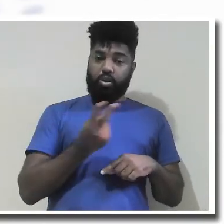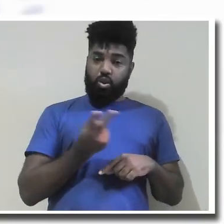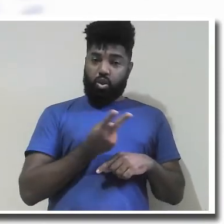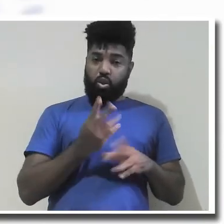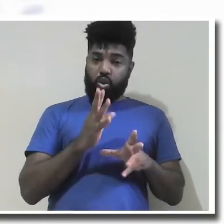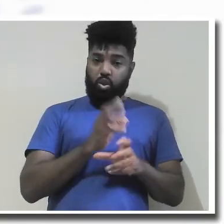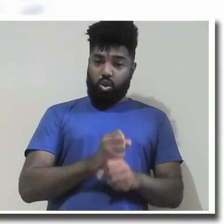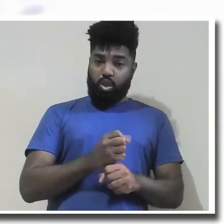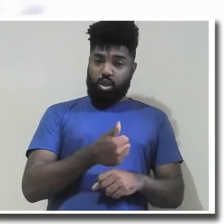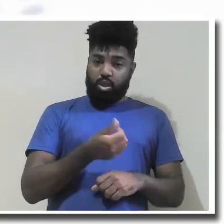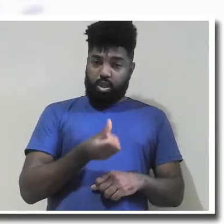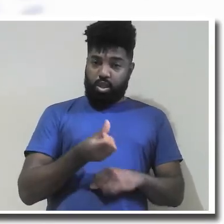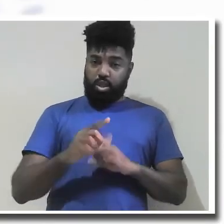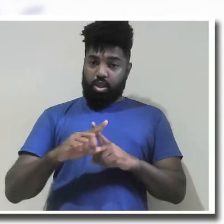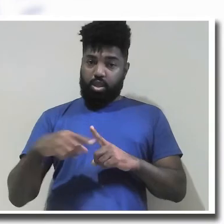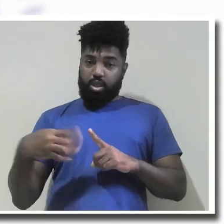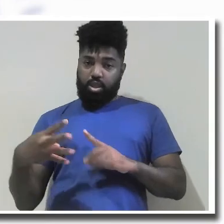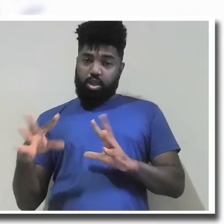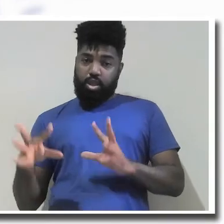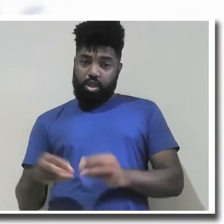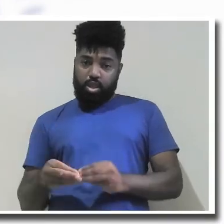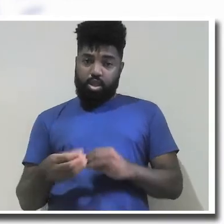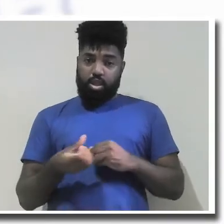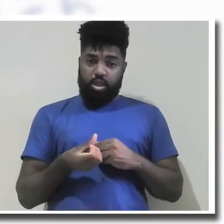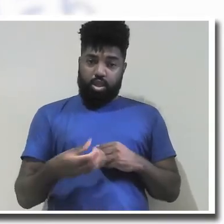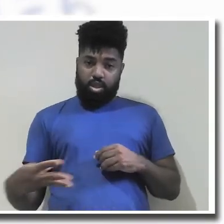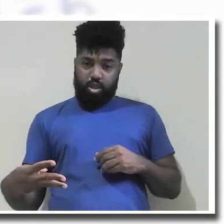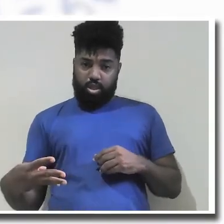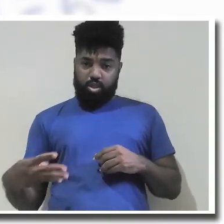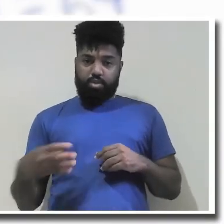16. Vezes 4, 64.